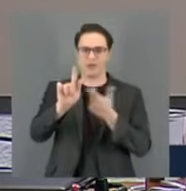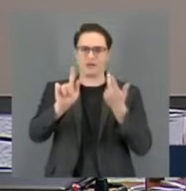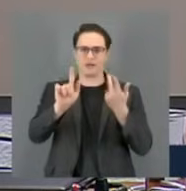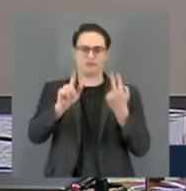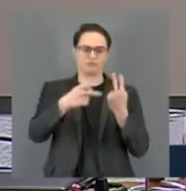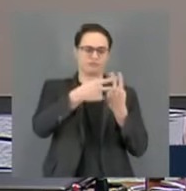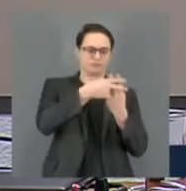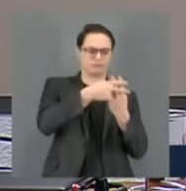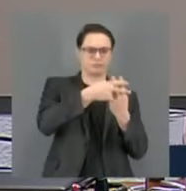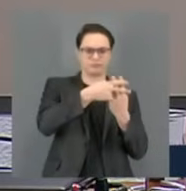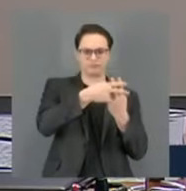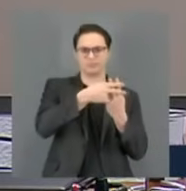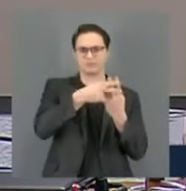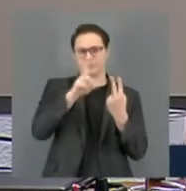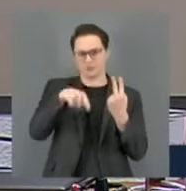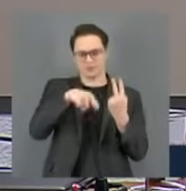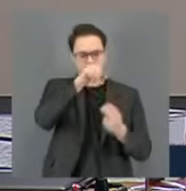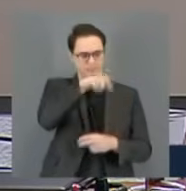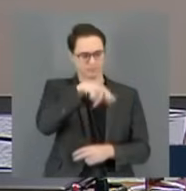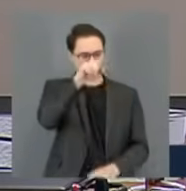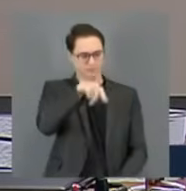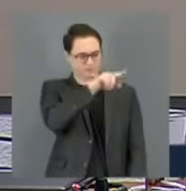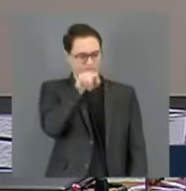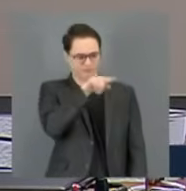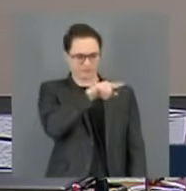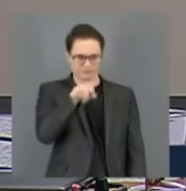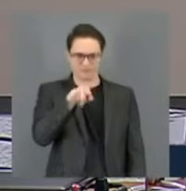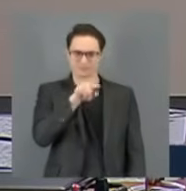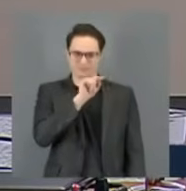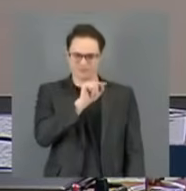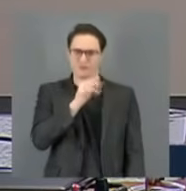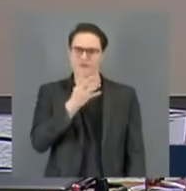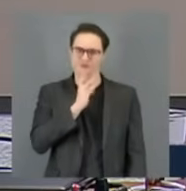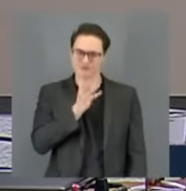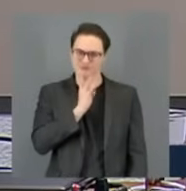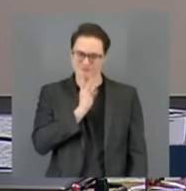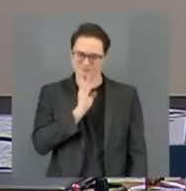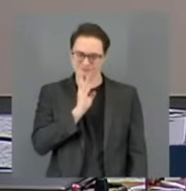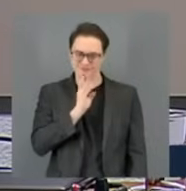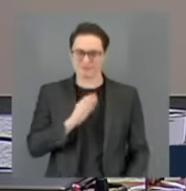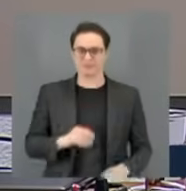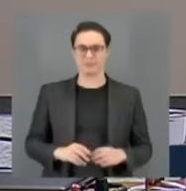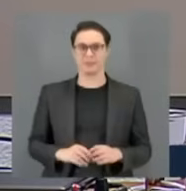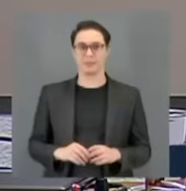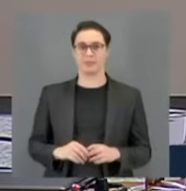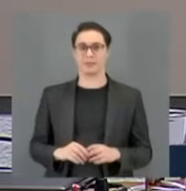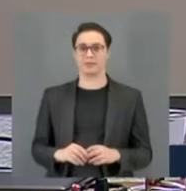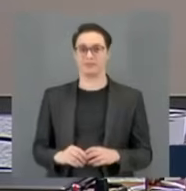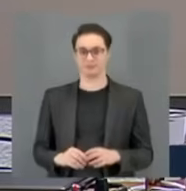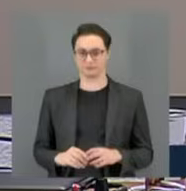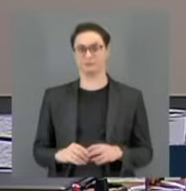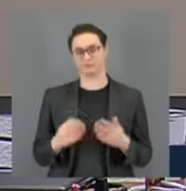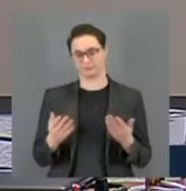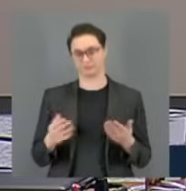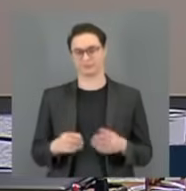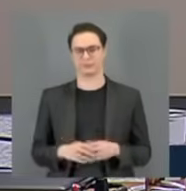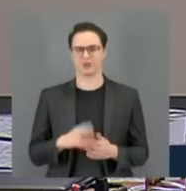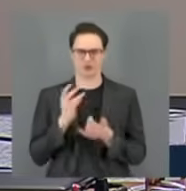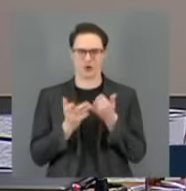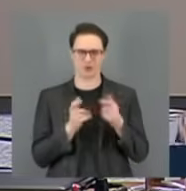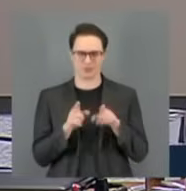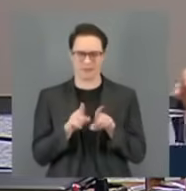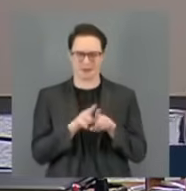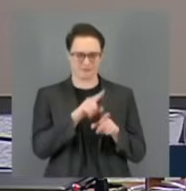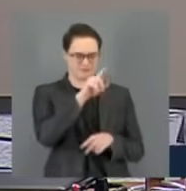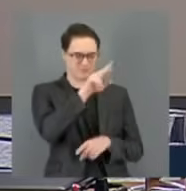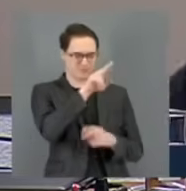não me engano, se chama cerquilha. Todo mundo sabe que é uma hashtag. O jogo da velha. E que, se